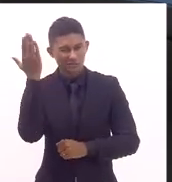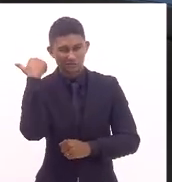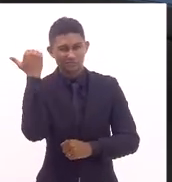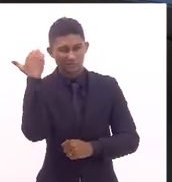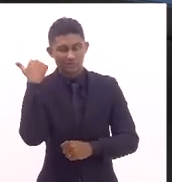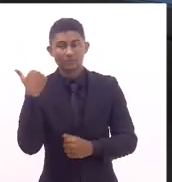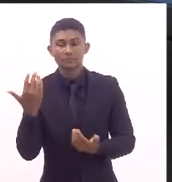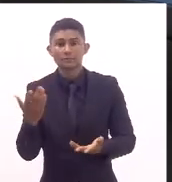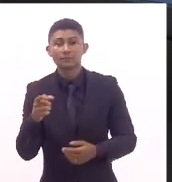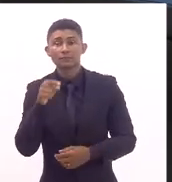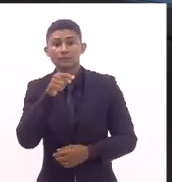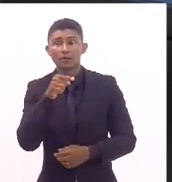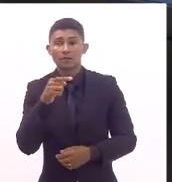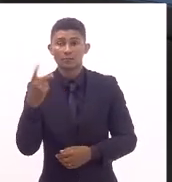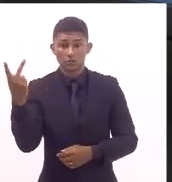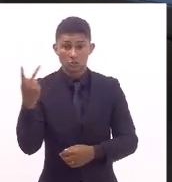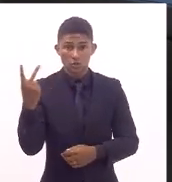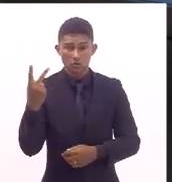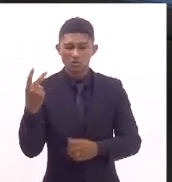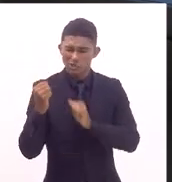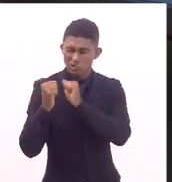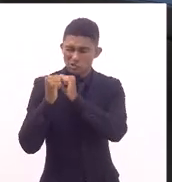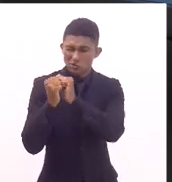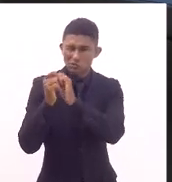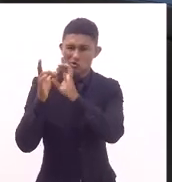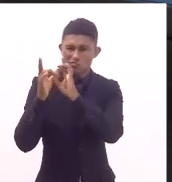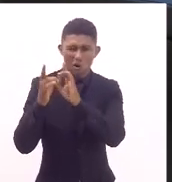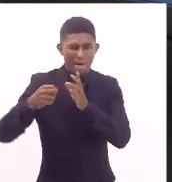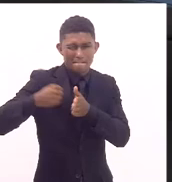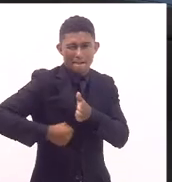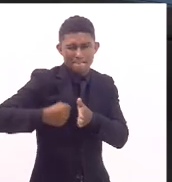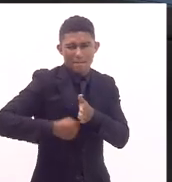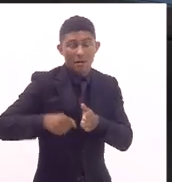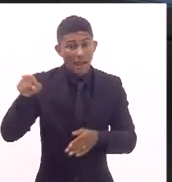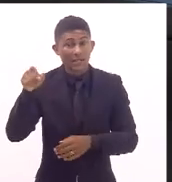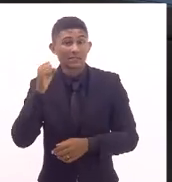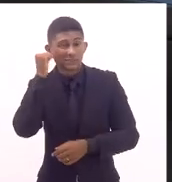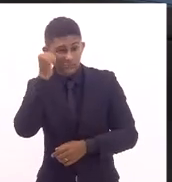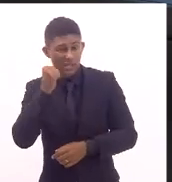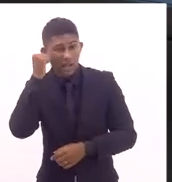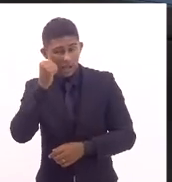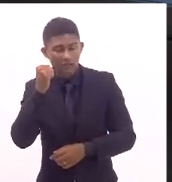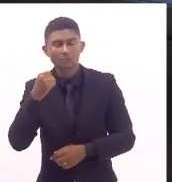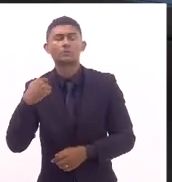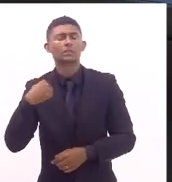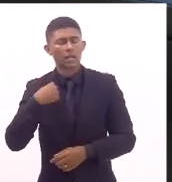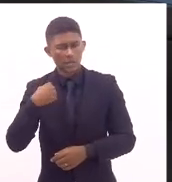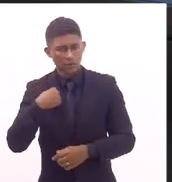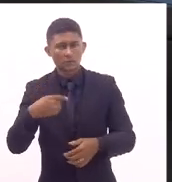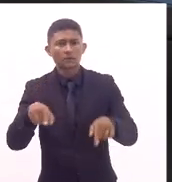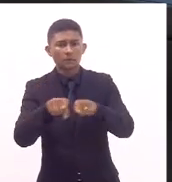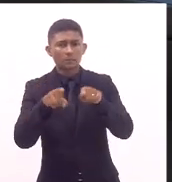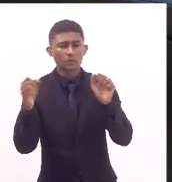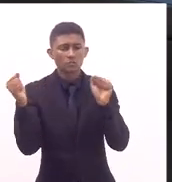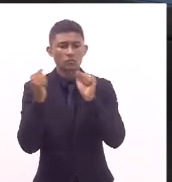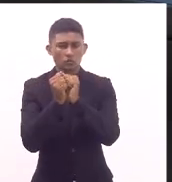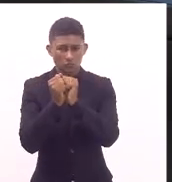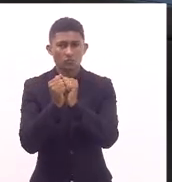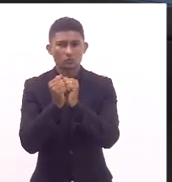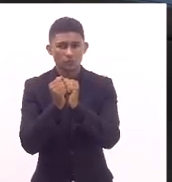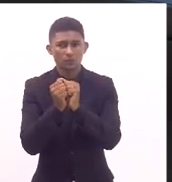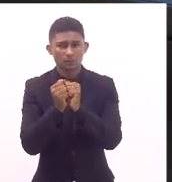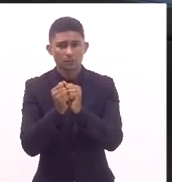e foi lá que nós travamos muitas lutas ele no senado tive uma parte do Senado com ele